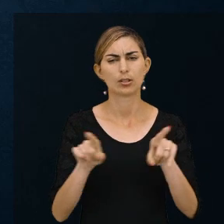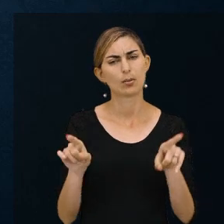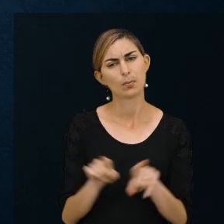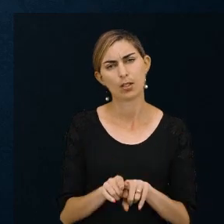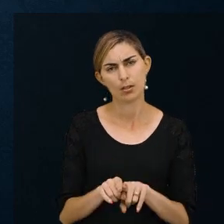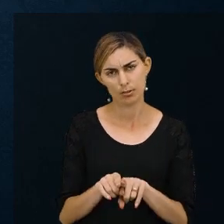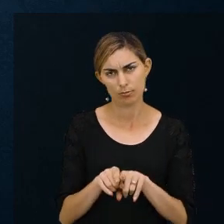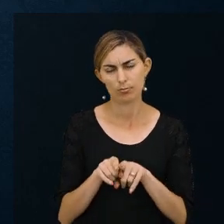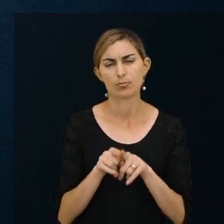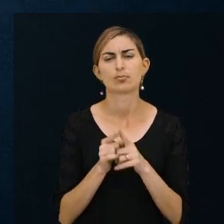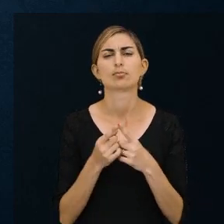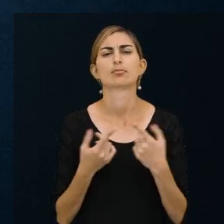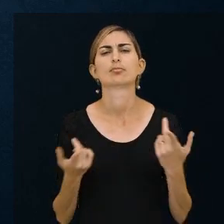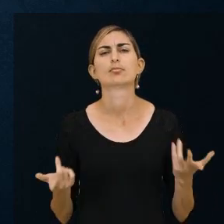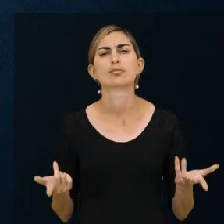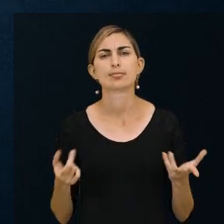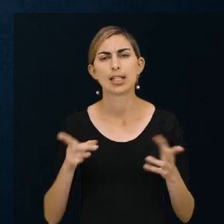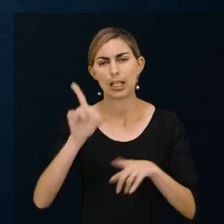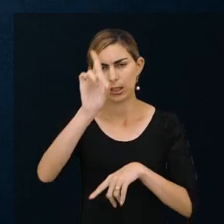também a